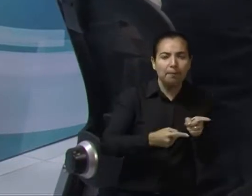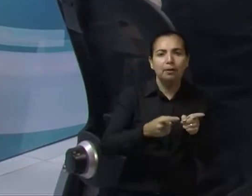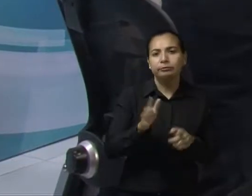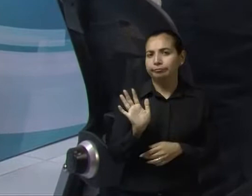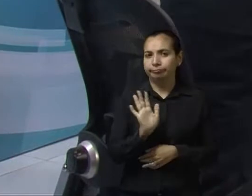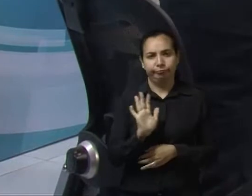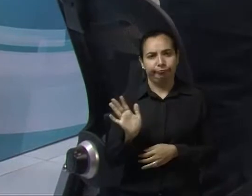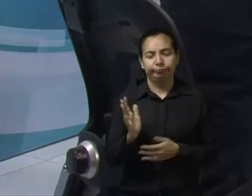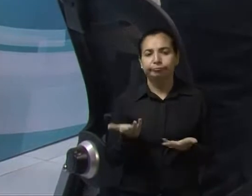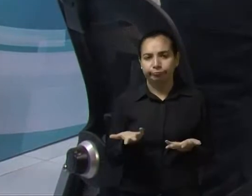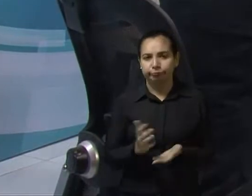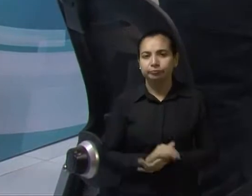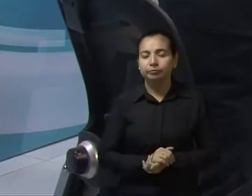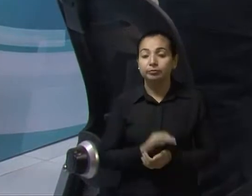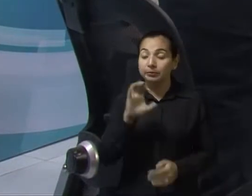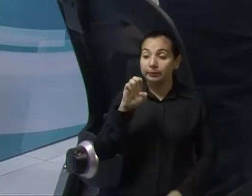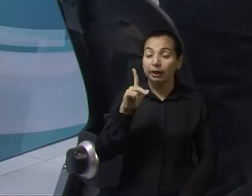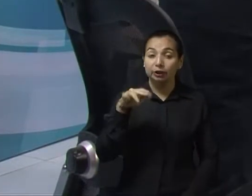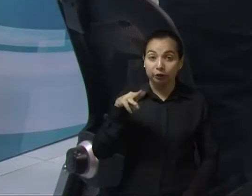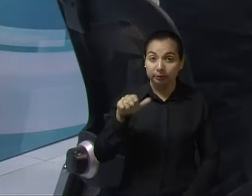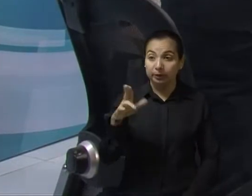Edmar,